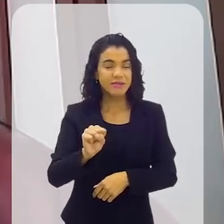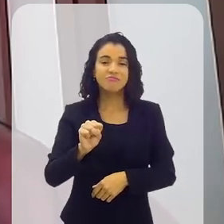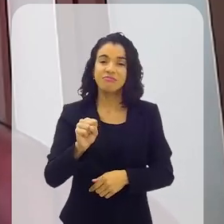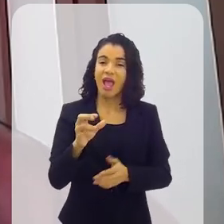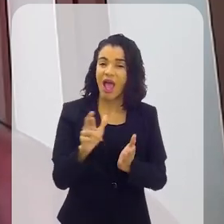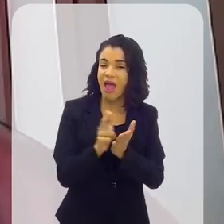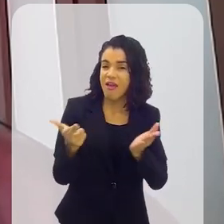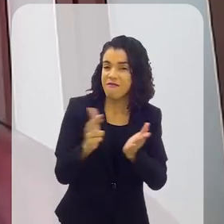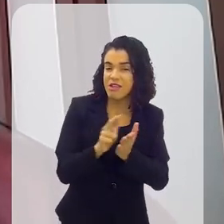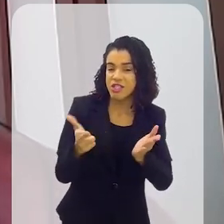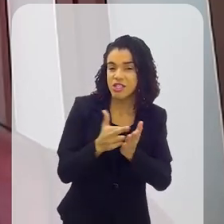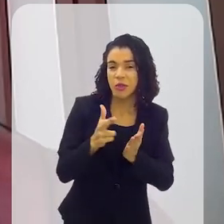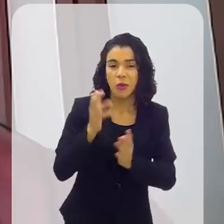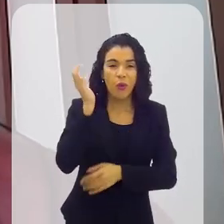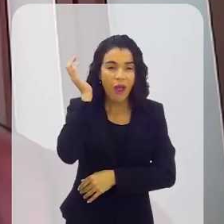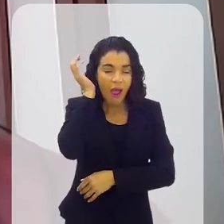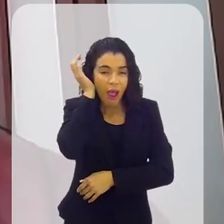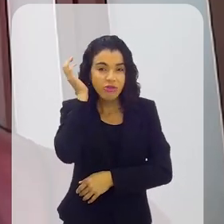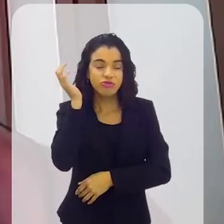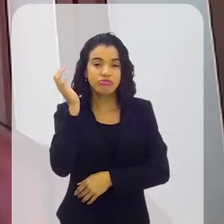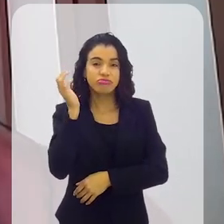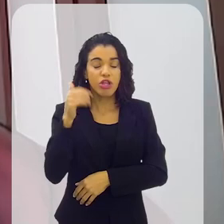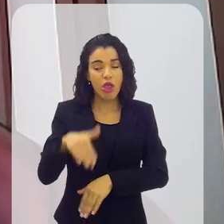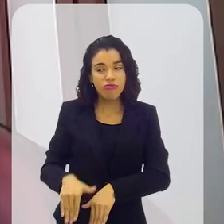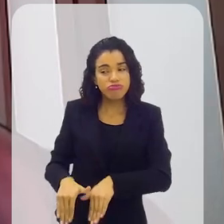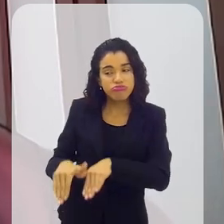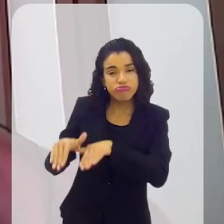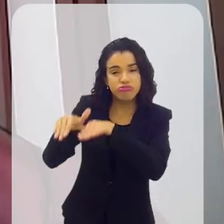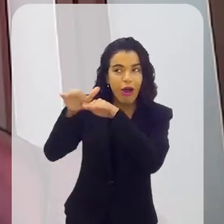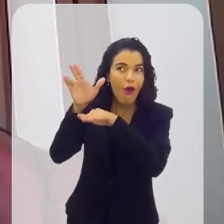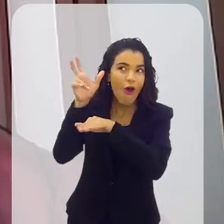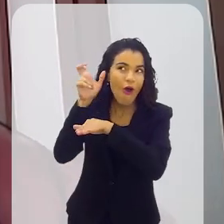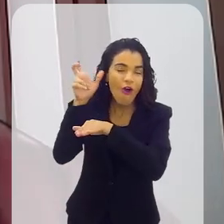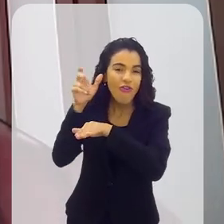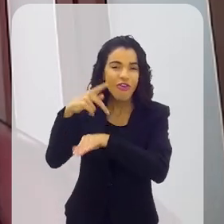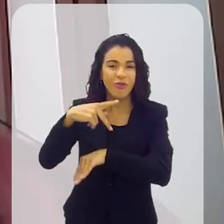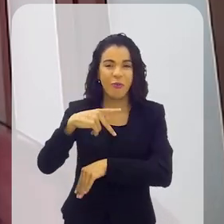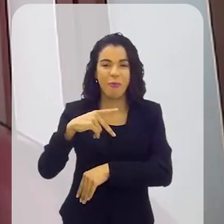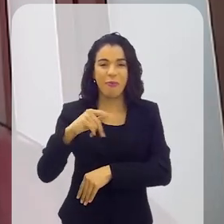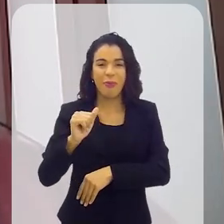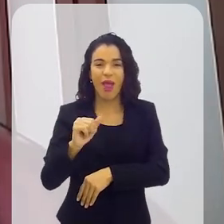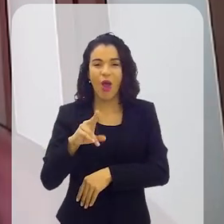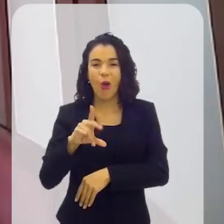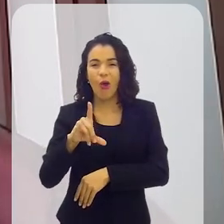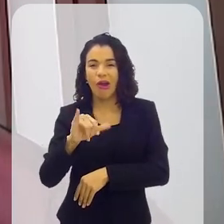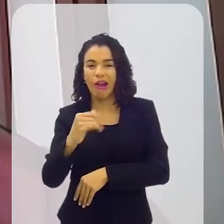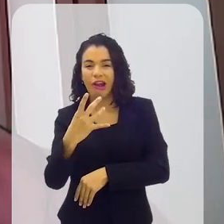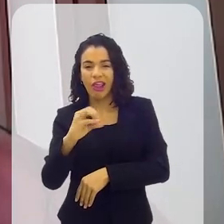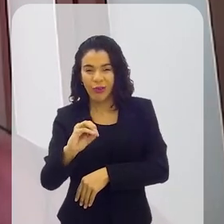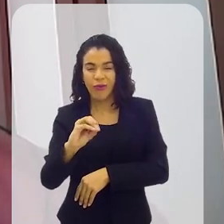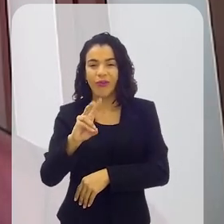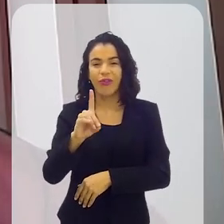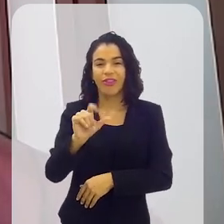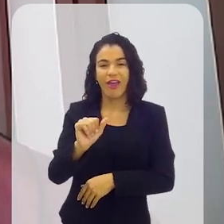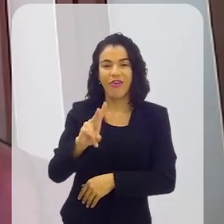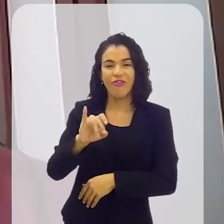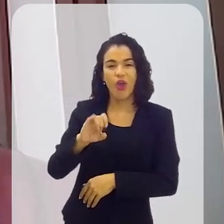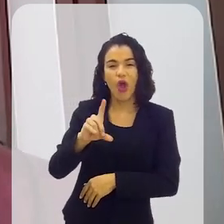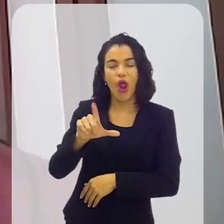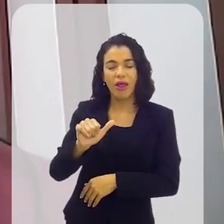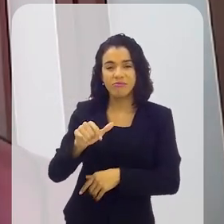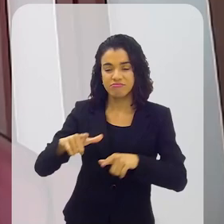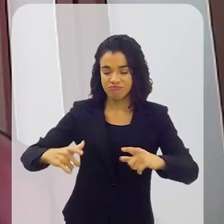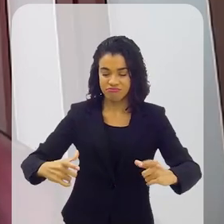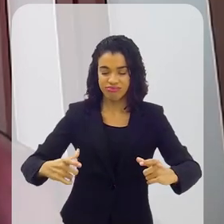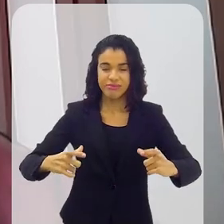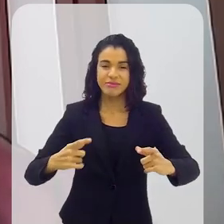histórica revista do rádio, e ele ganhava muito disco. E eu cresci ouvindo Paulinho da Viola, Martinho, Clara Nunes,